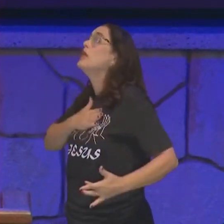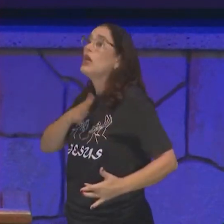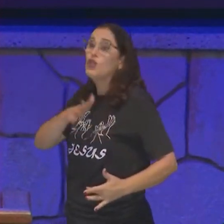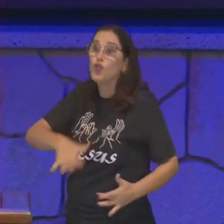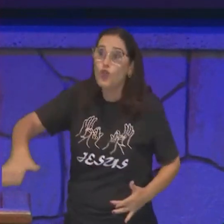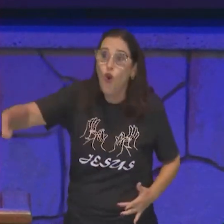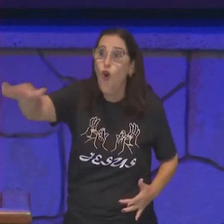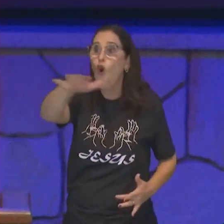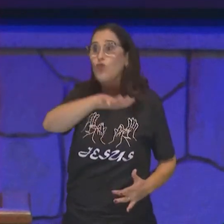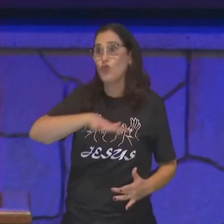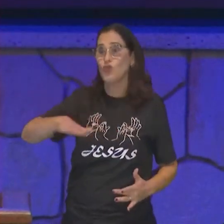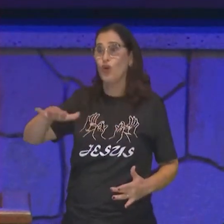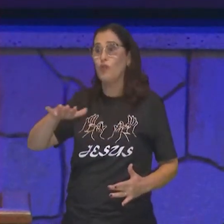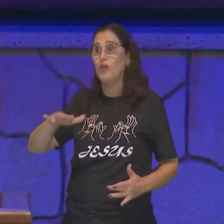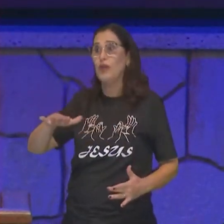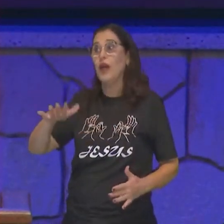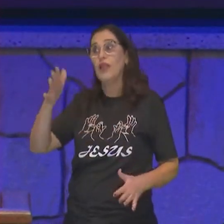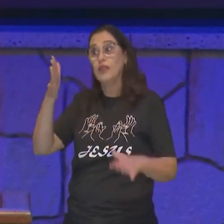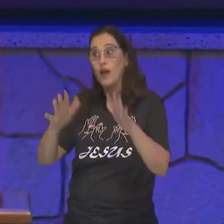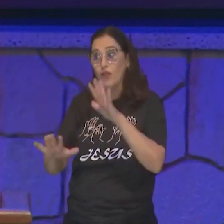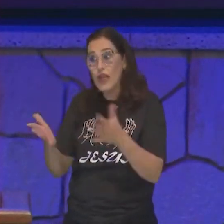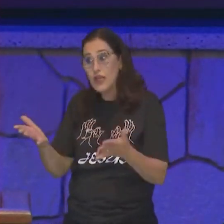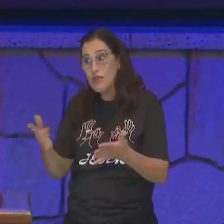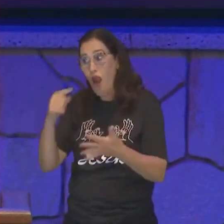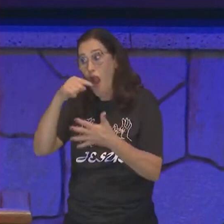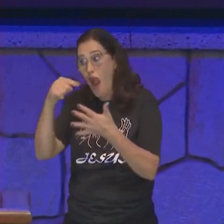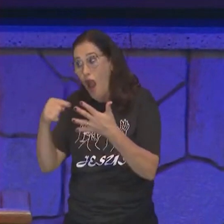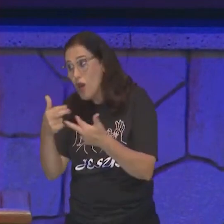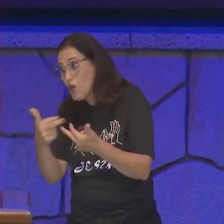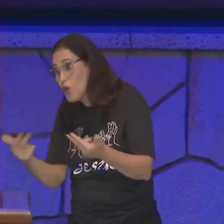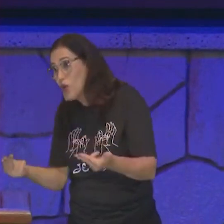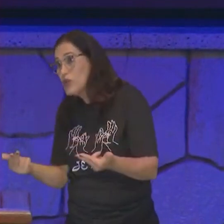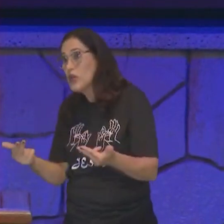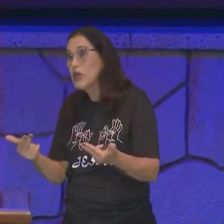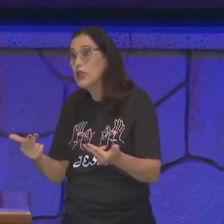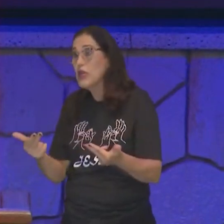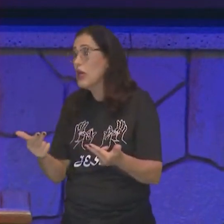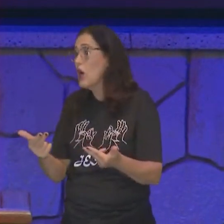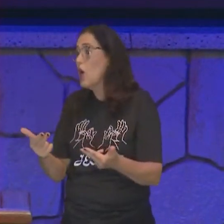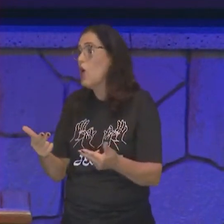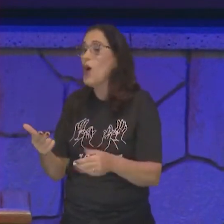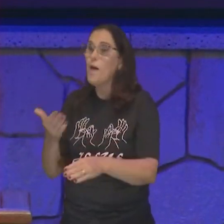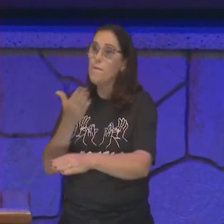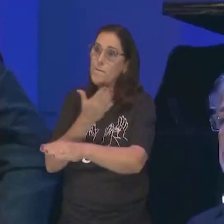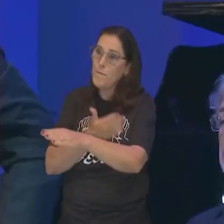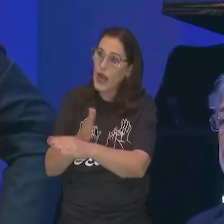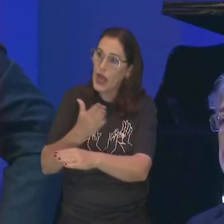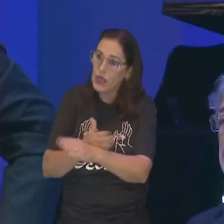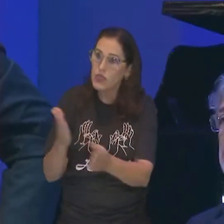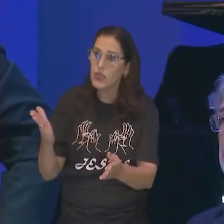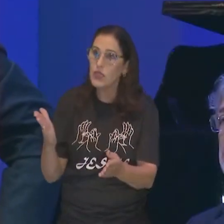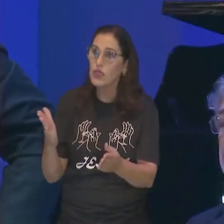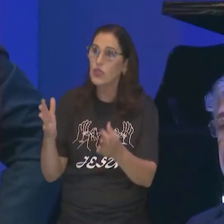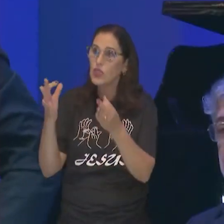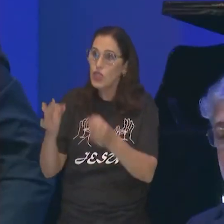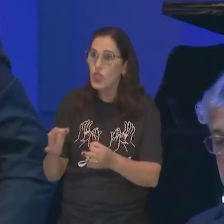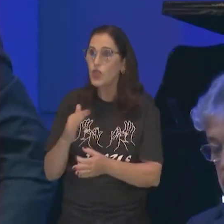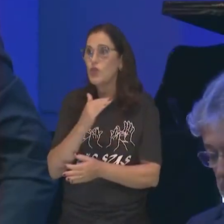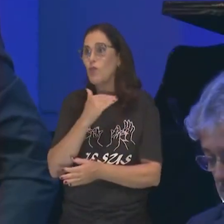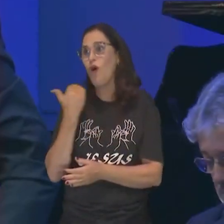todos nós. Quem sabe algumas das coisas que estão sendo praticadas são dignas de